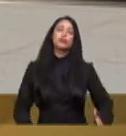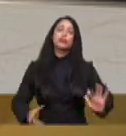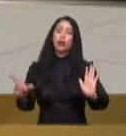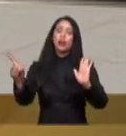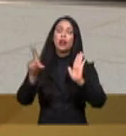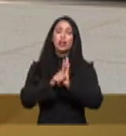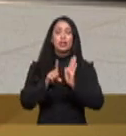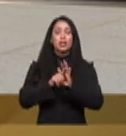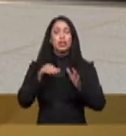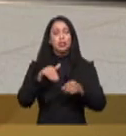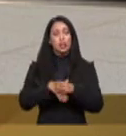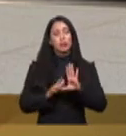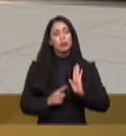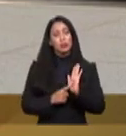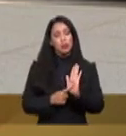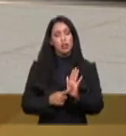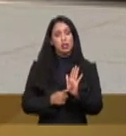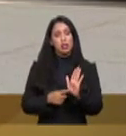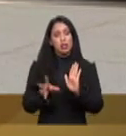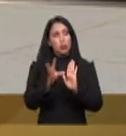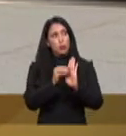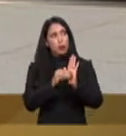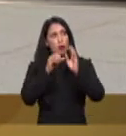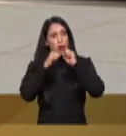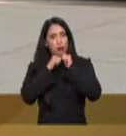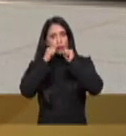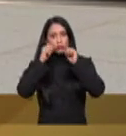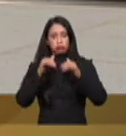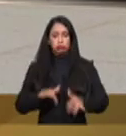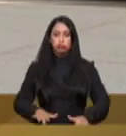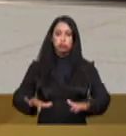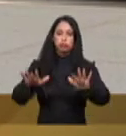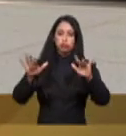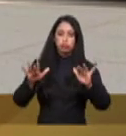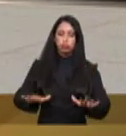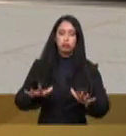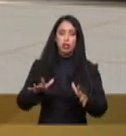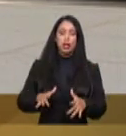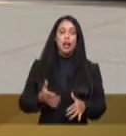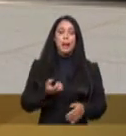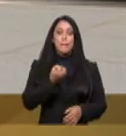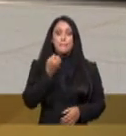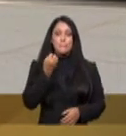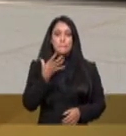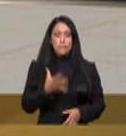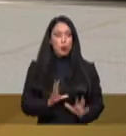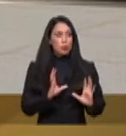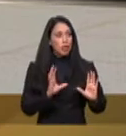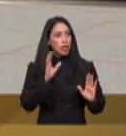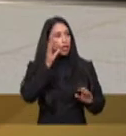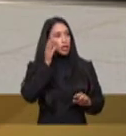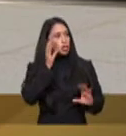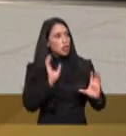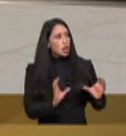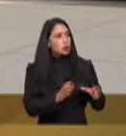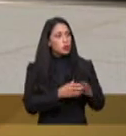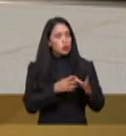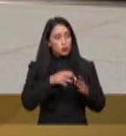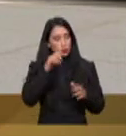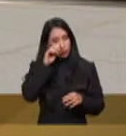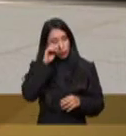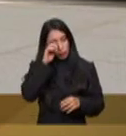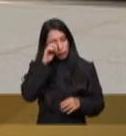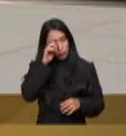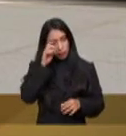legislação eleitoral estabeleça que o impulsionamento deve ter a finalidade de promover ou beneficiar candidatos ou suas agremiações, vedada a realização de